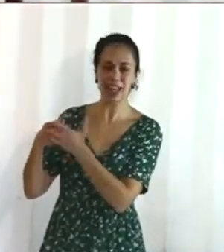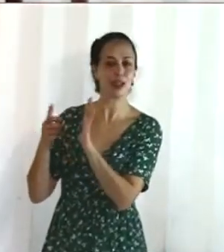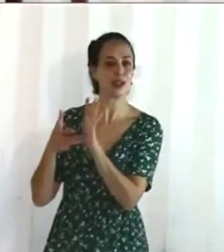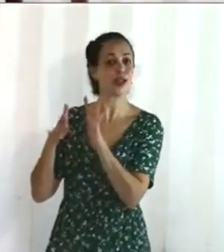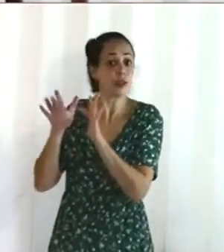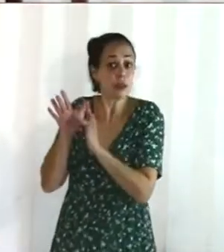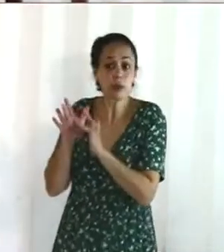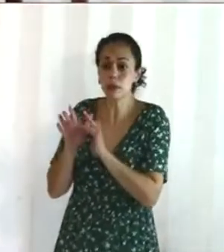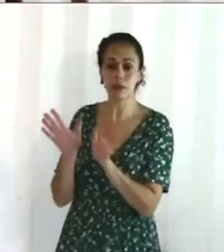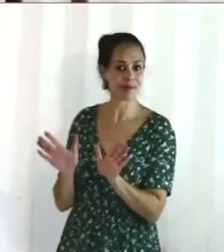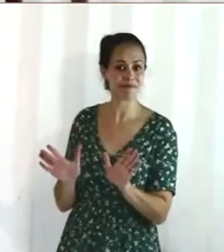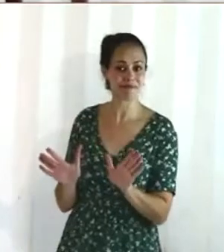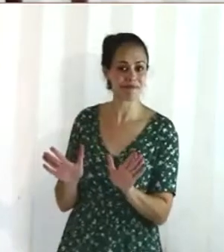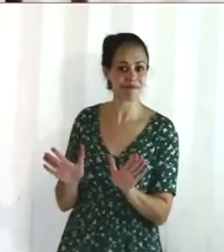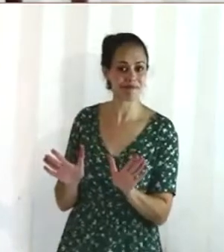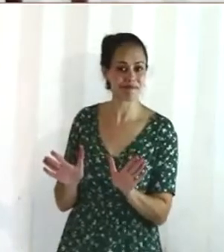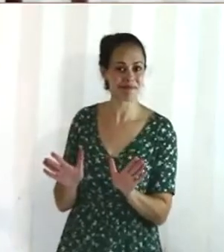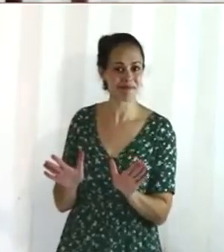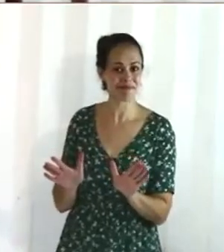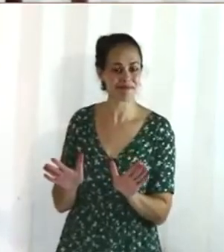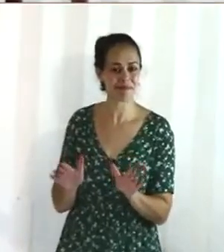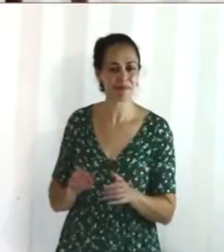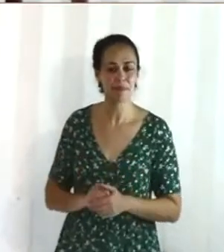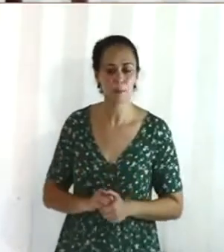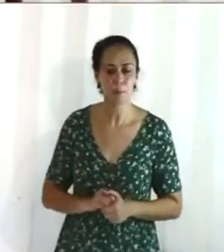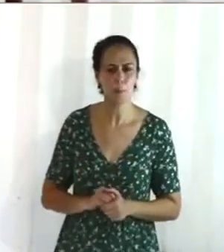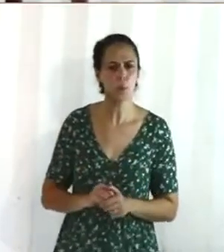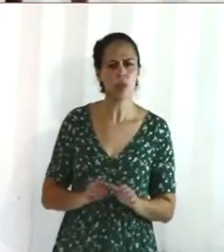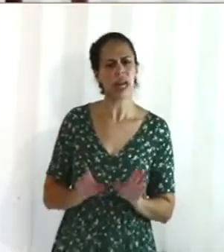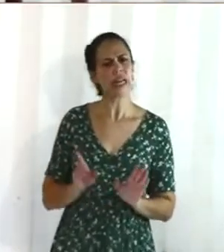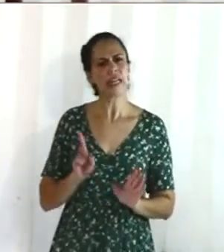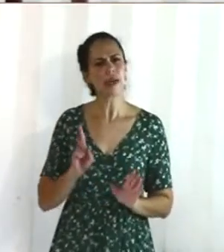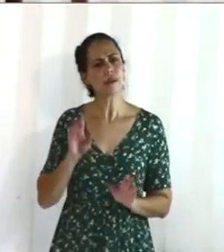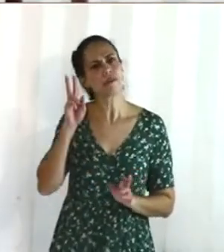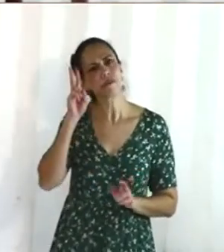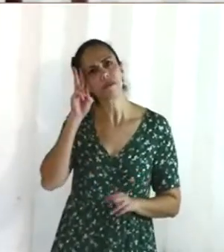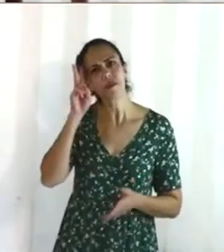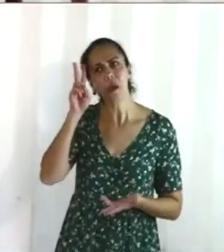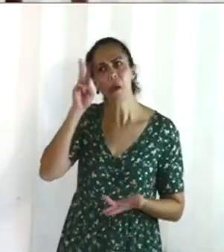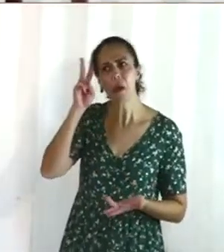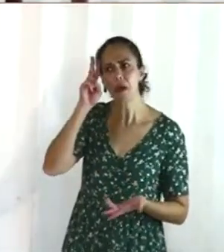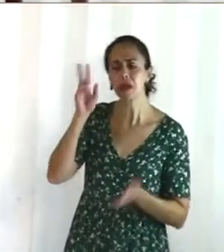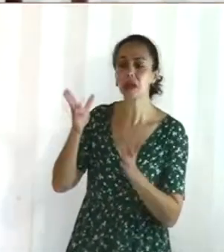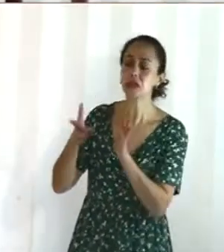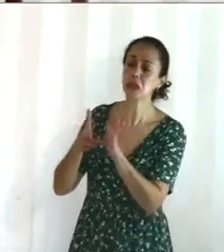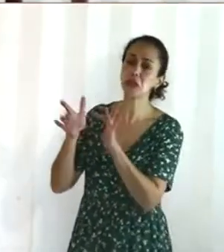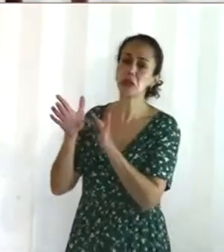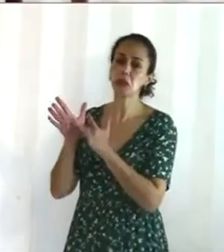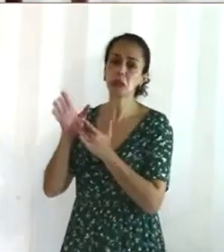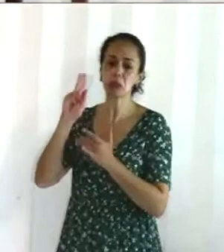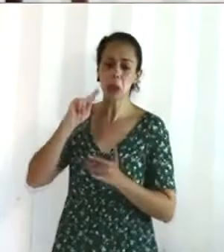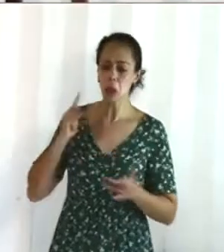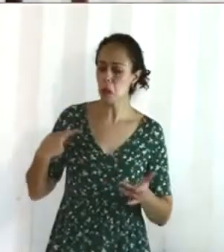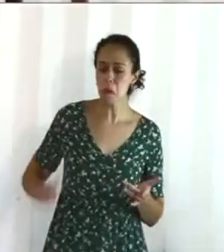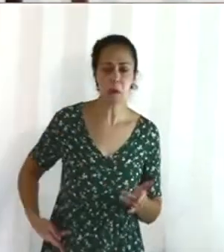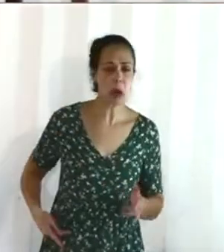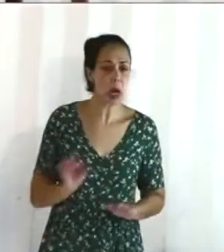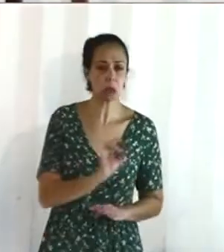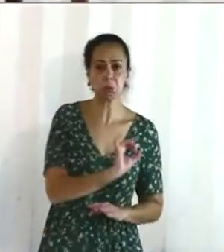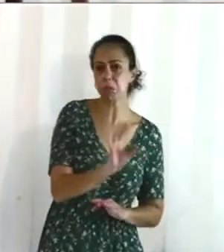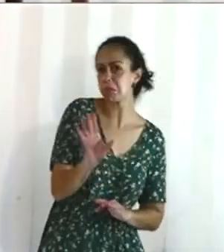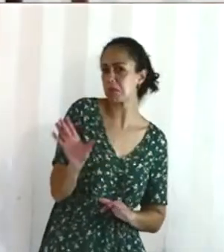Jesus. Não é Jesus apenas histórico, não é um Jesus como um homem qualquer, mas é um